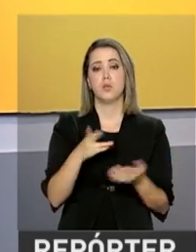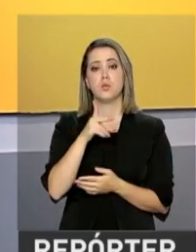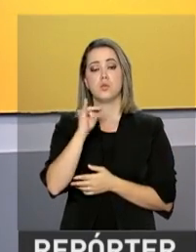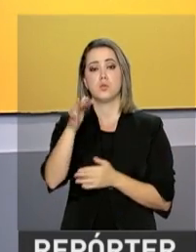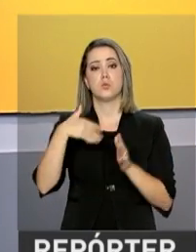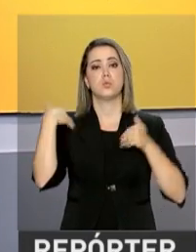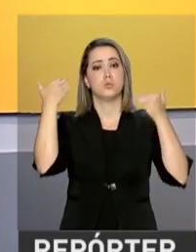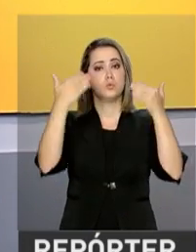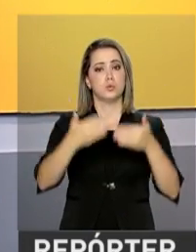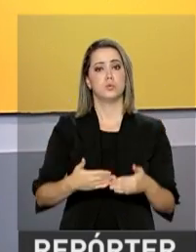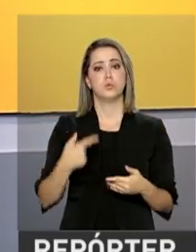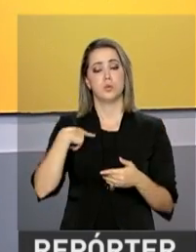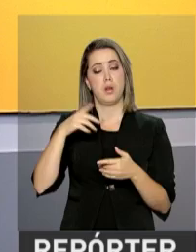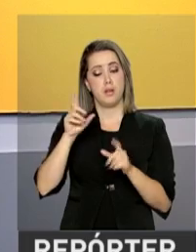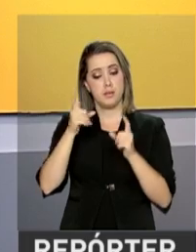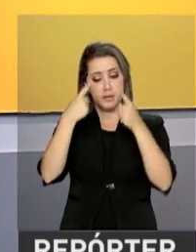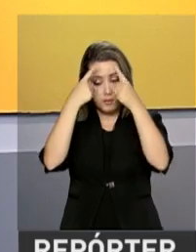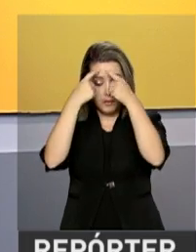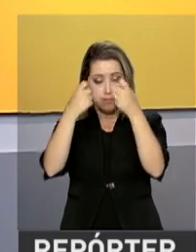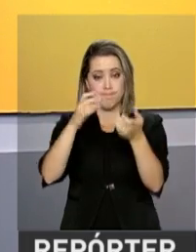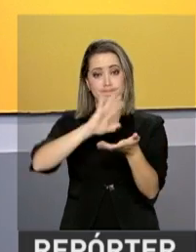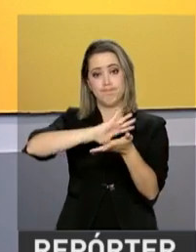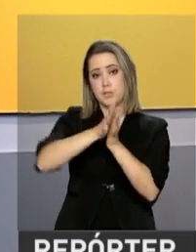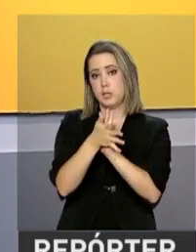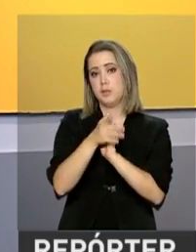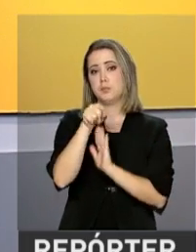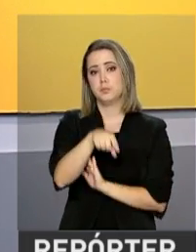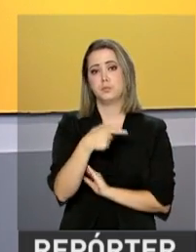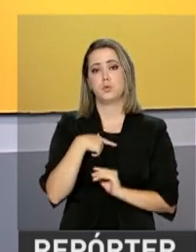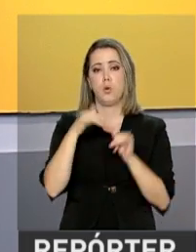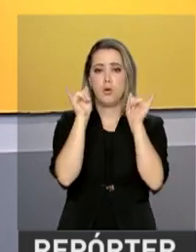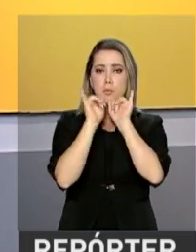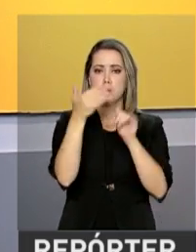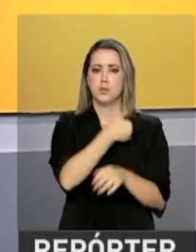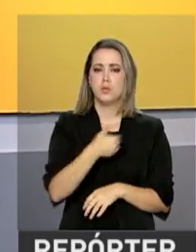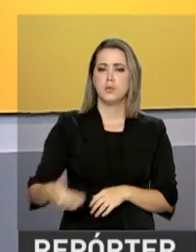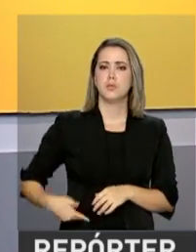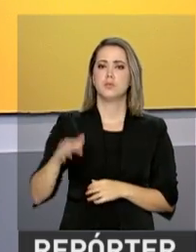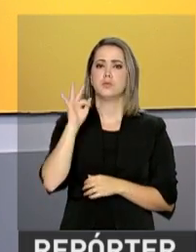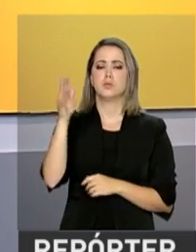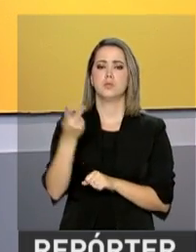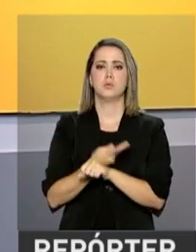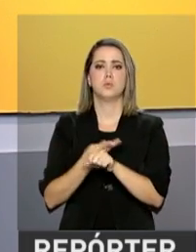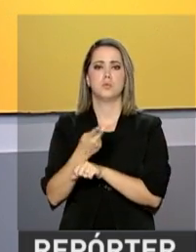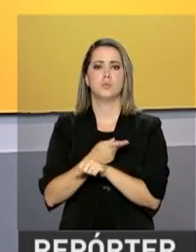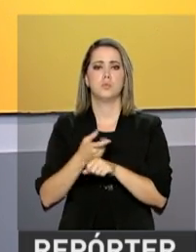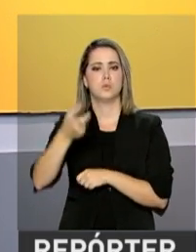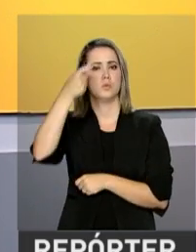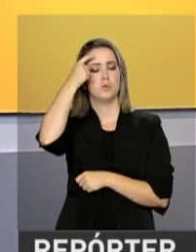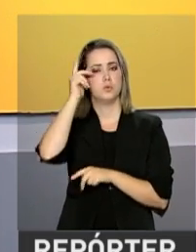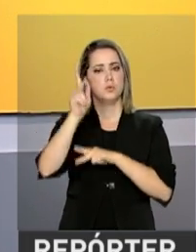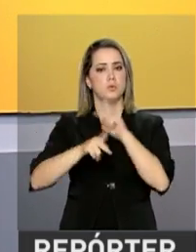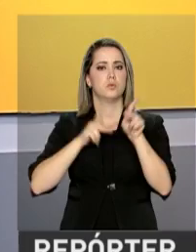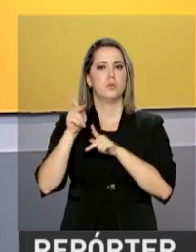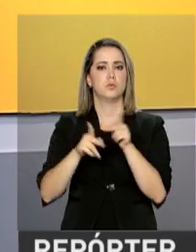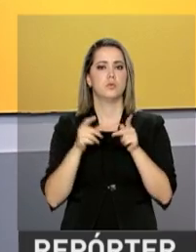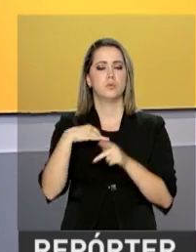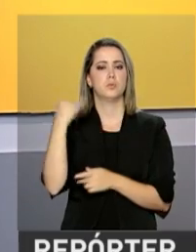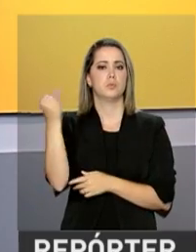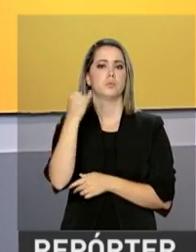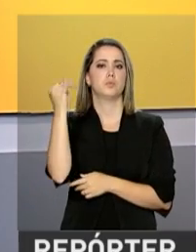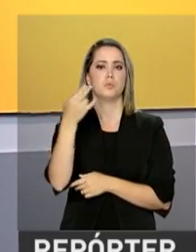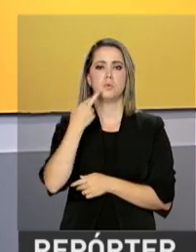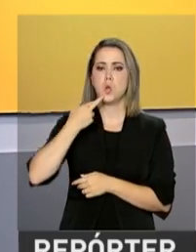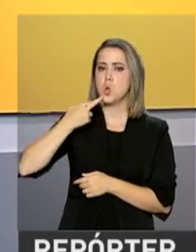enfrentamento a esses crimes uma campanha do Governo Federal procura conscientizar a população sobre